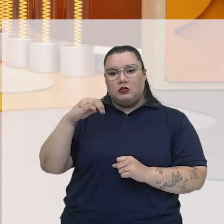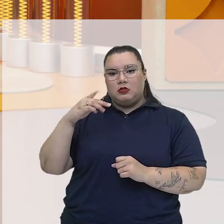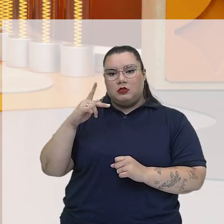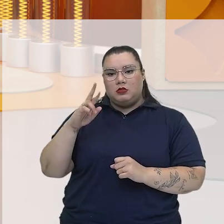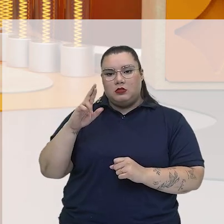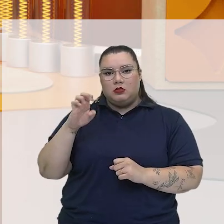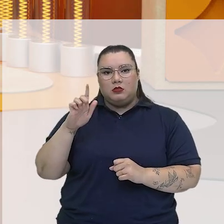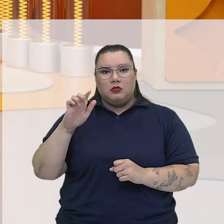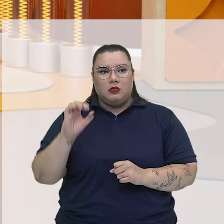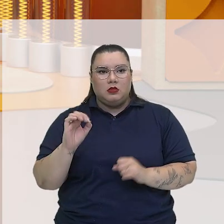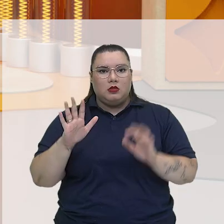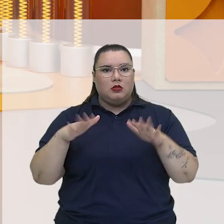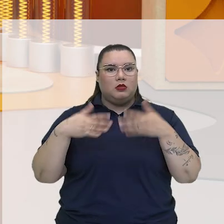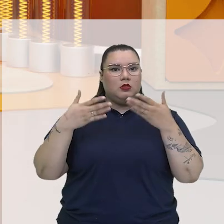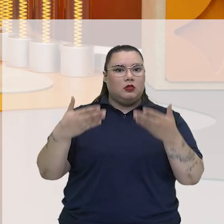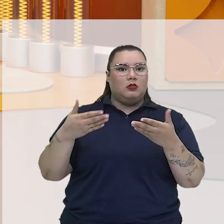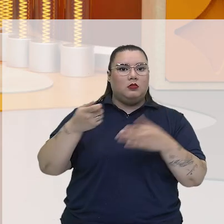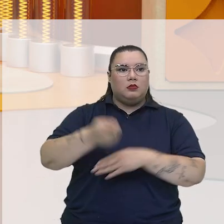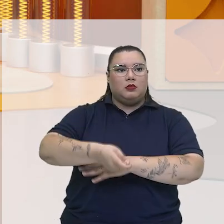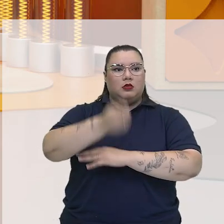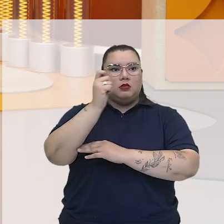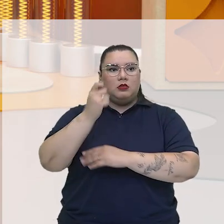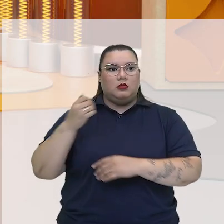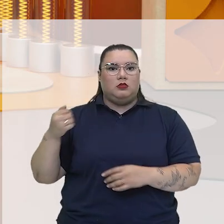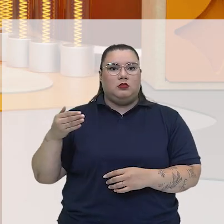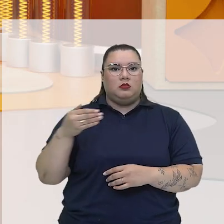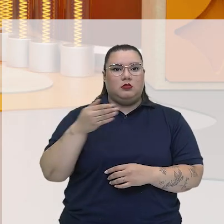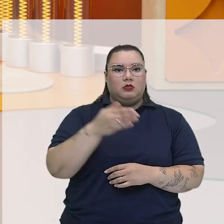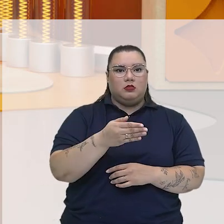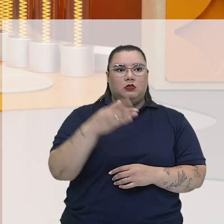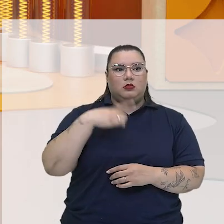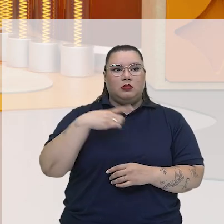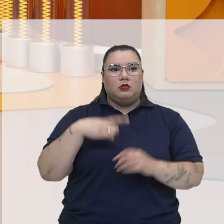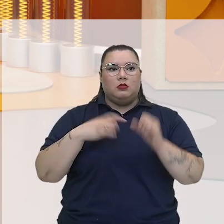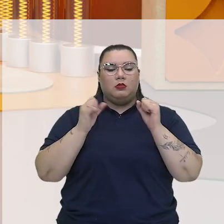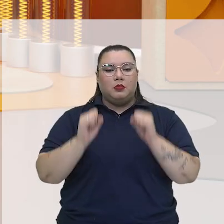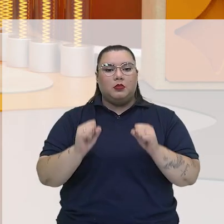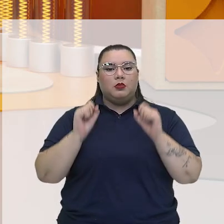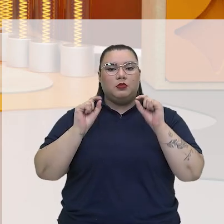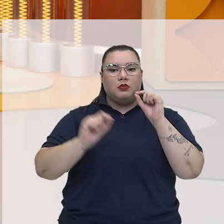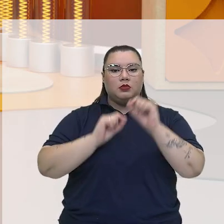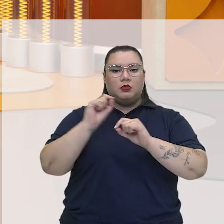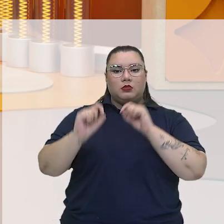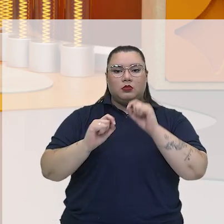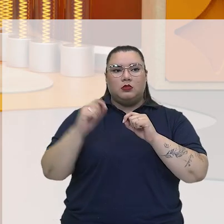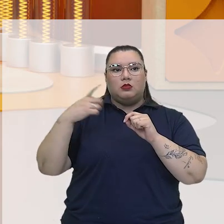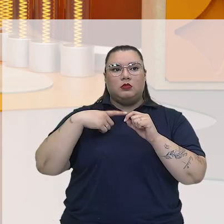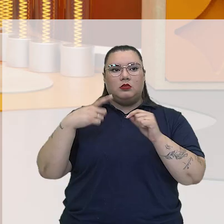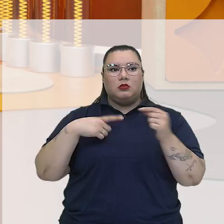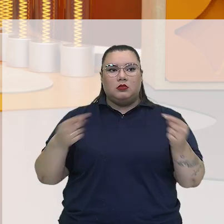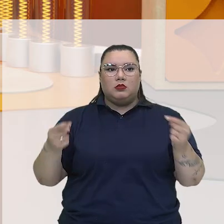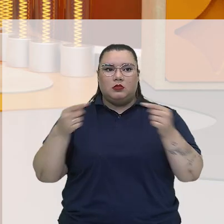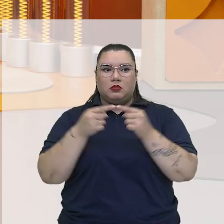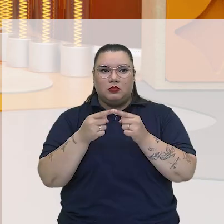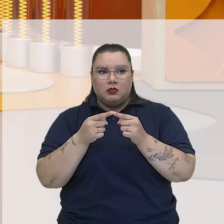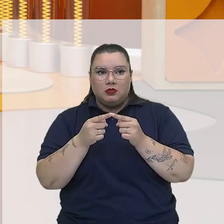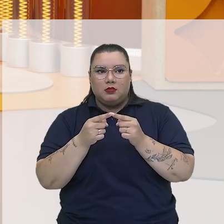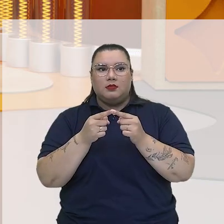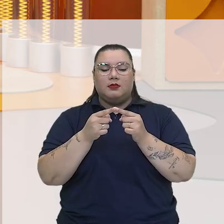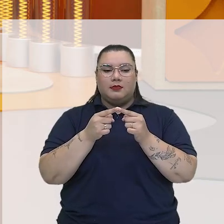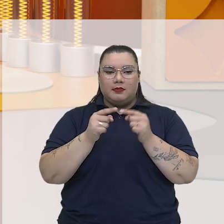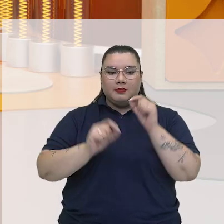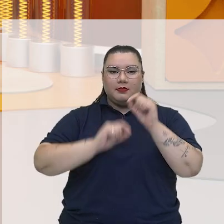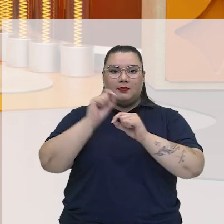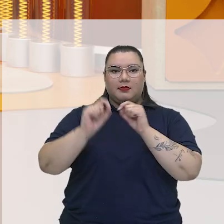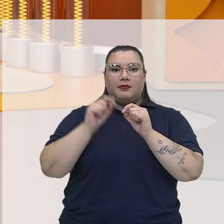pescadores artesanais, eles podem, então, ser agora receber apoio do governo